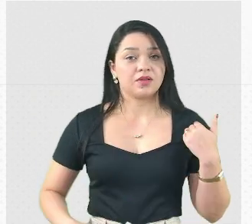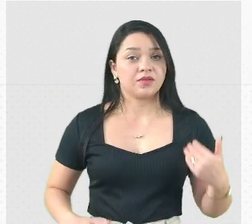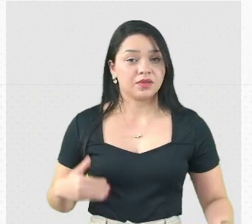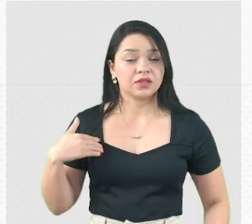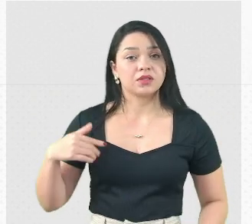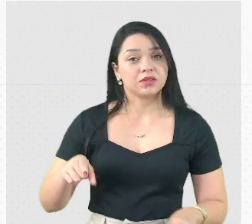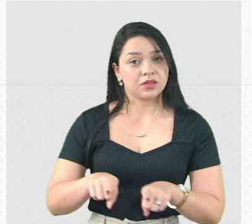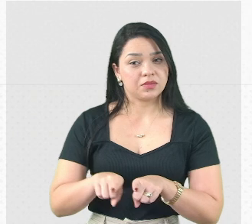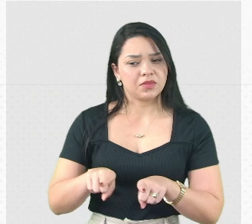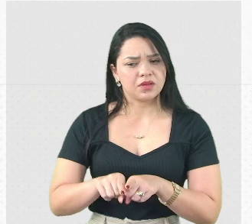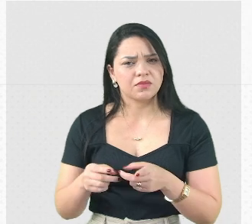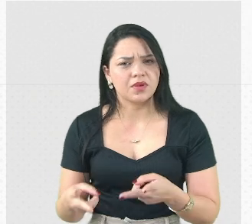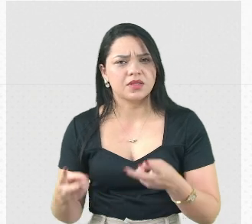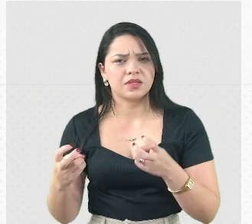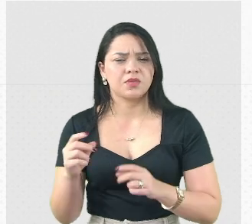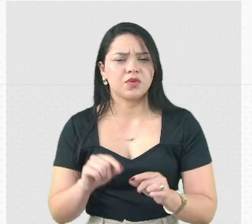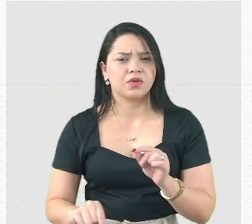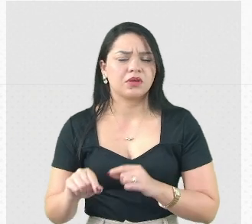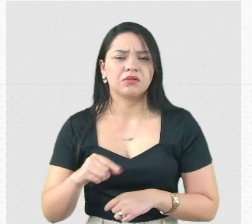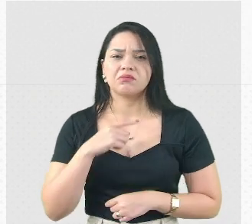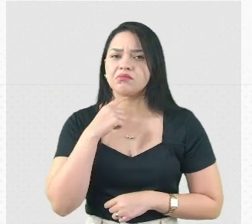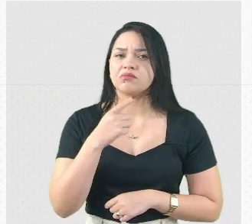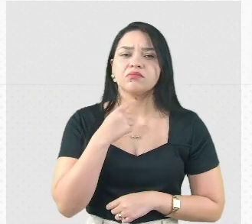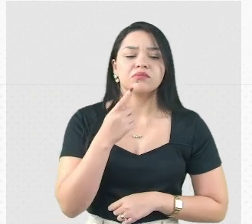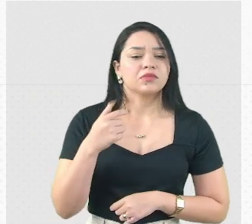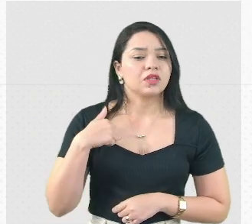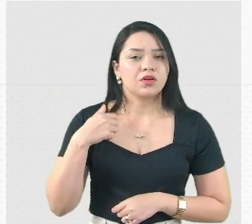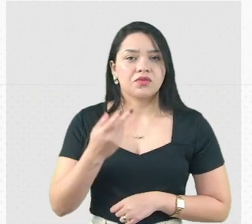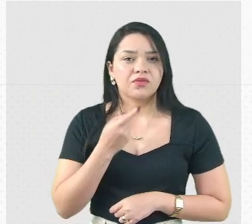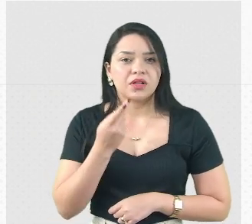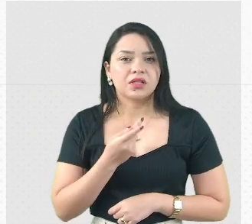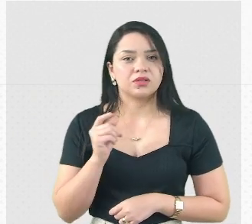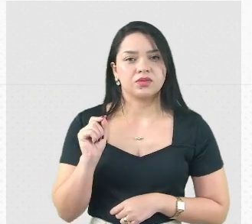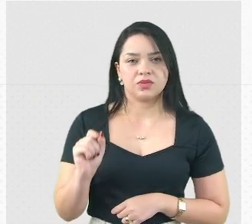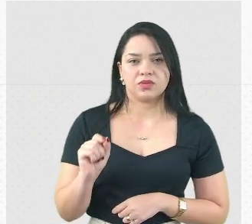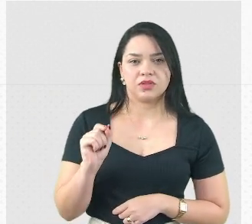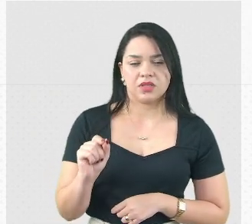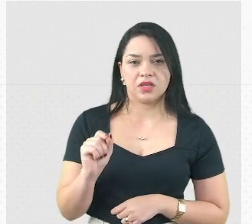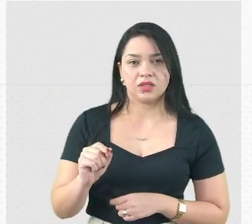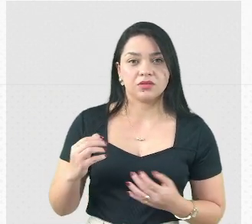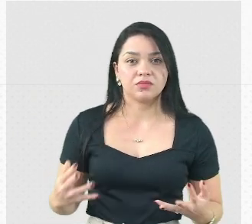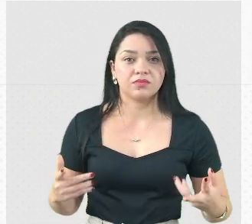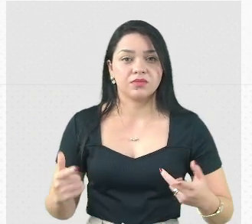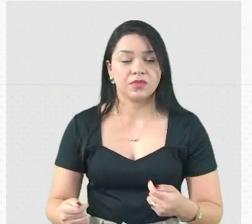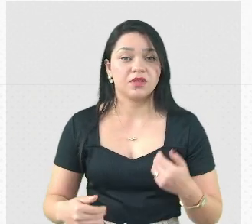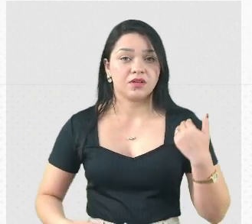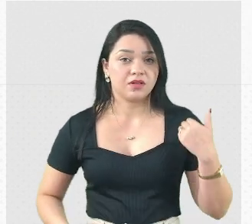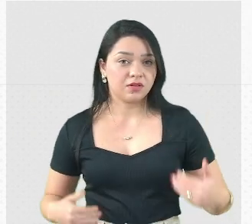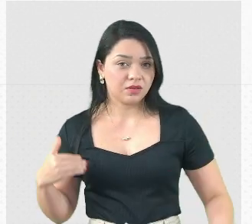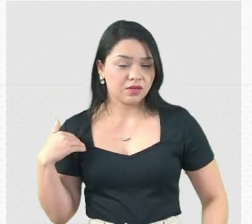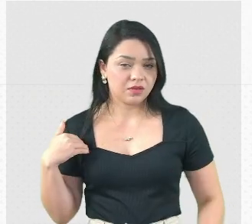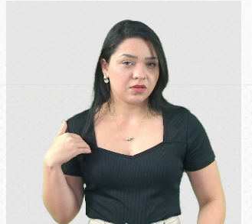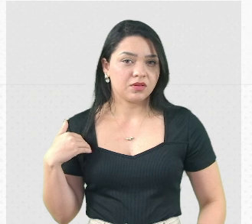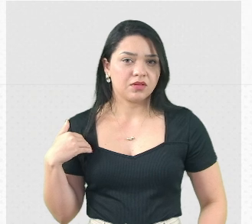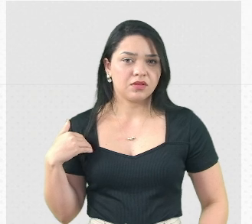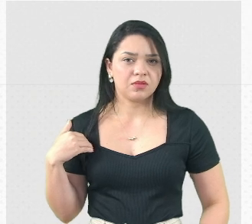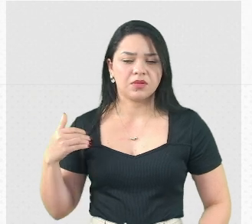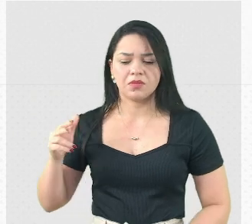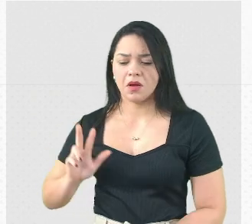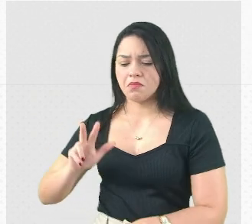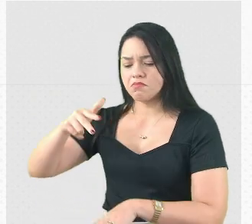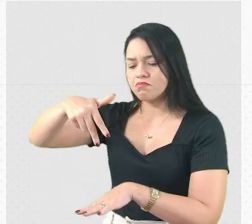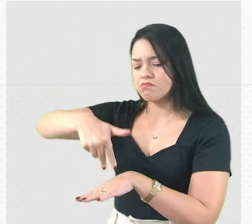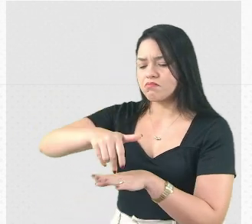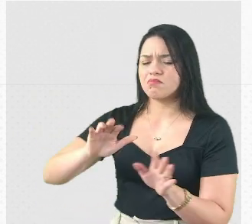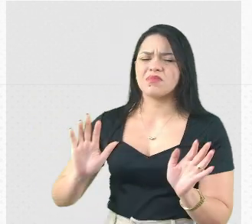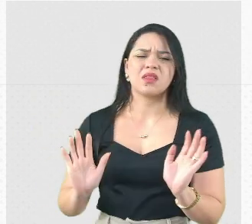indivíduo. Percebam que em nenhum momento eu estou falando aqui de aptidão física performática.